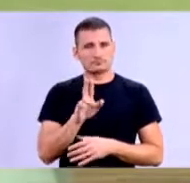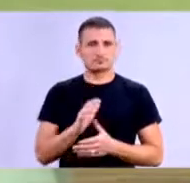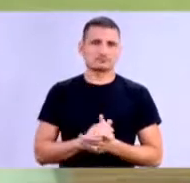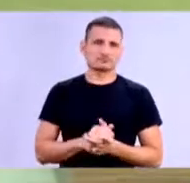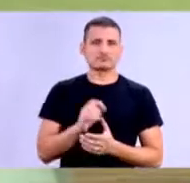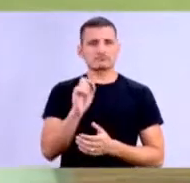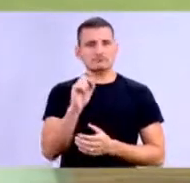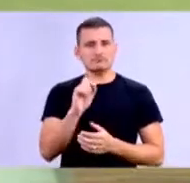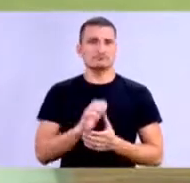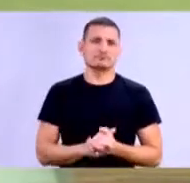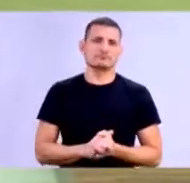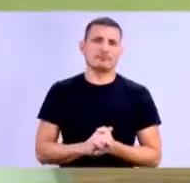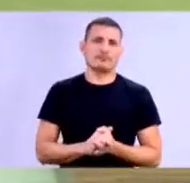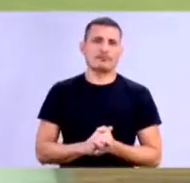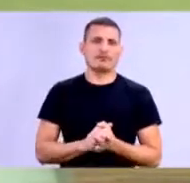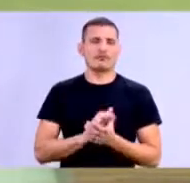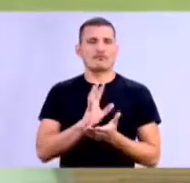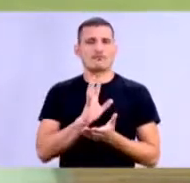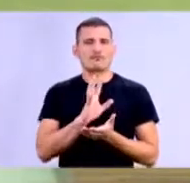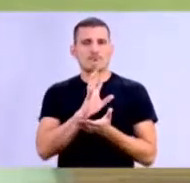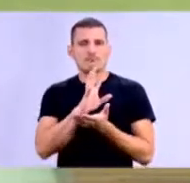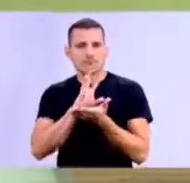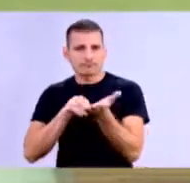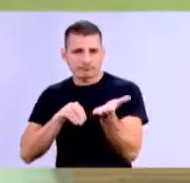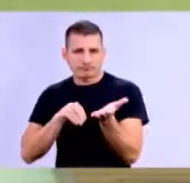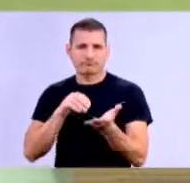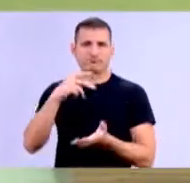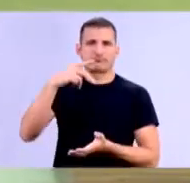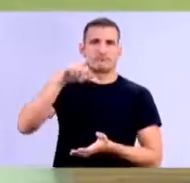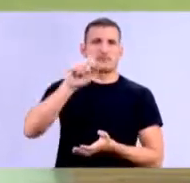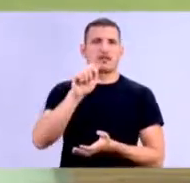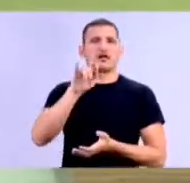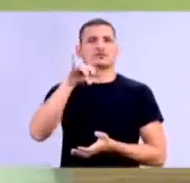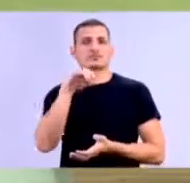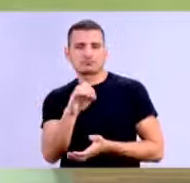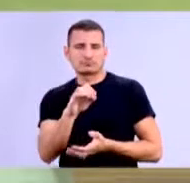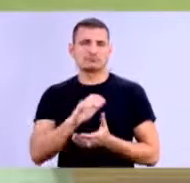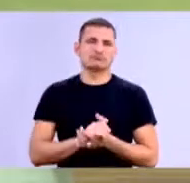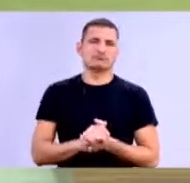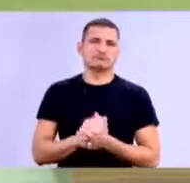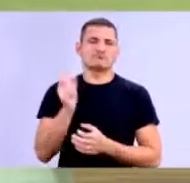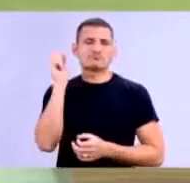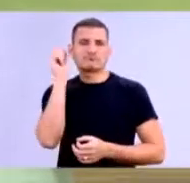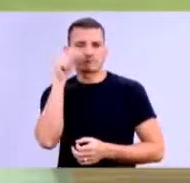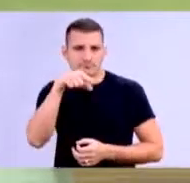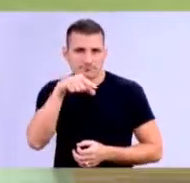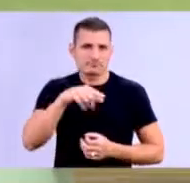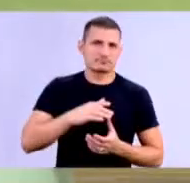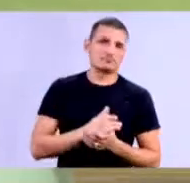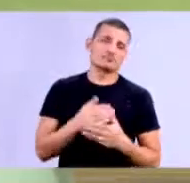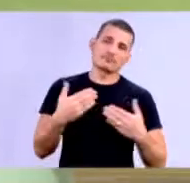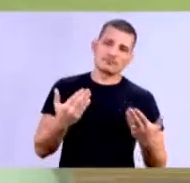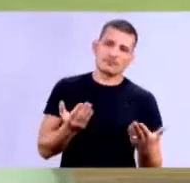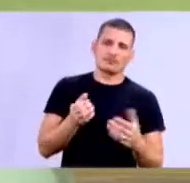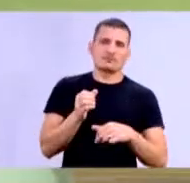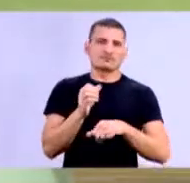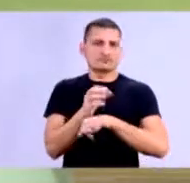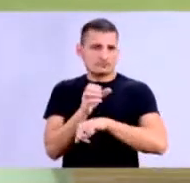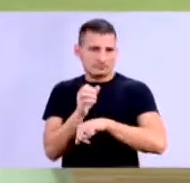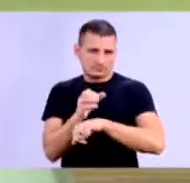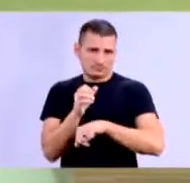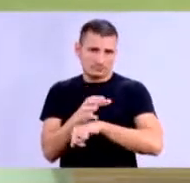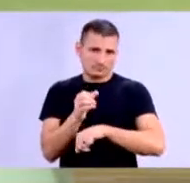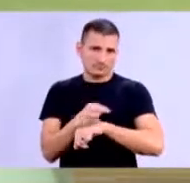do plágio, da ofensa. Ótimo. Então são Isso, questões que nós orientamos aqui para que a